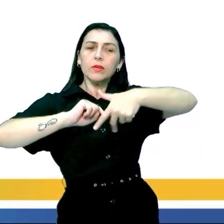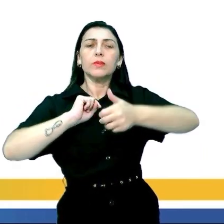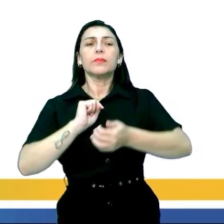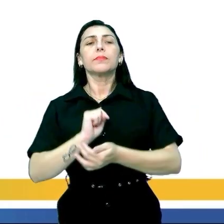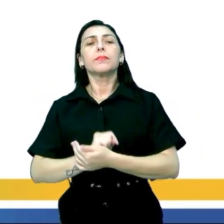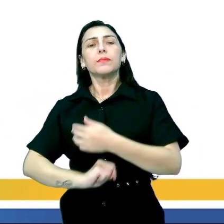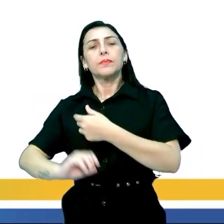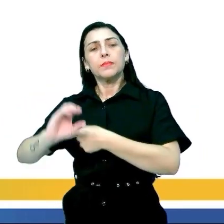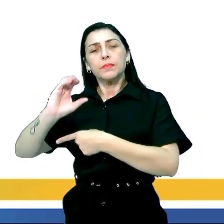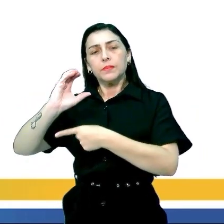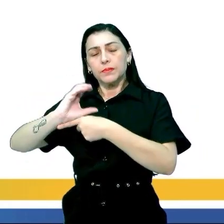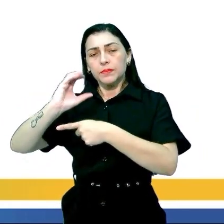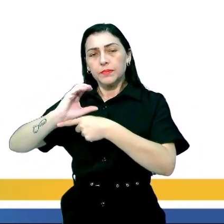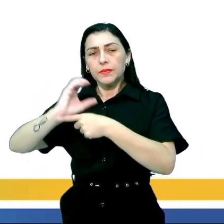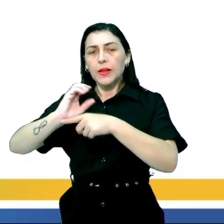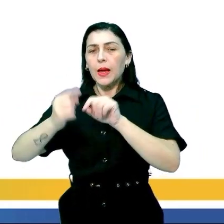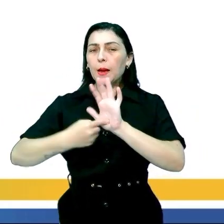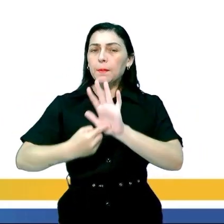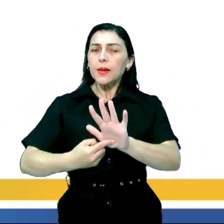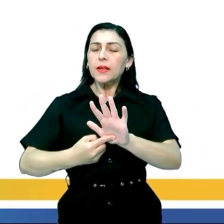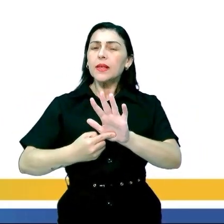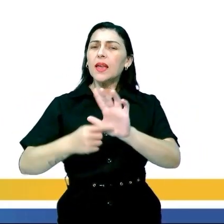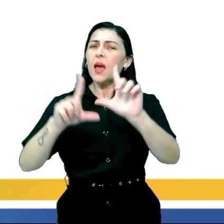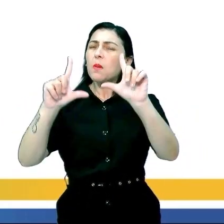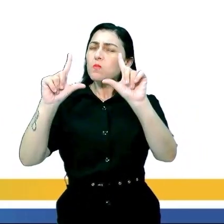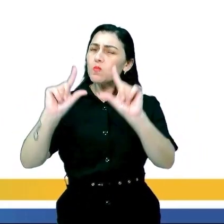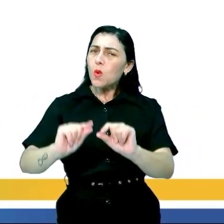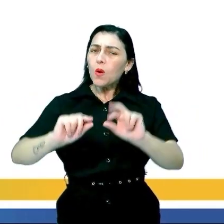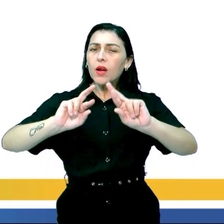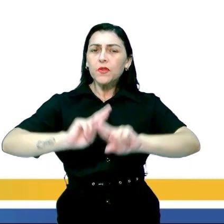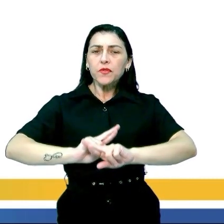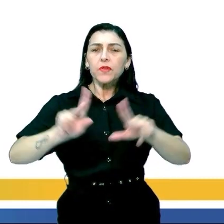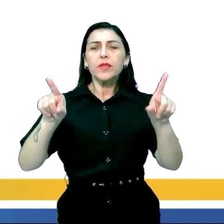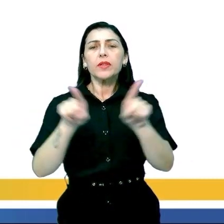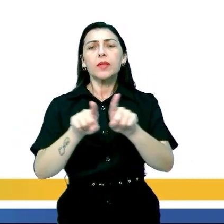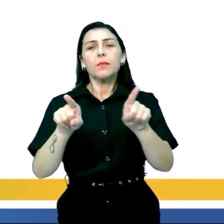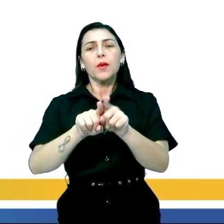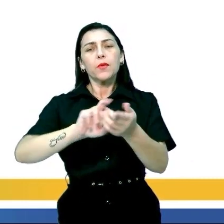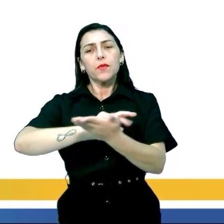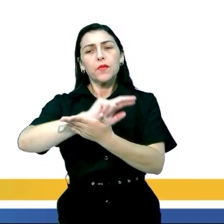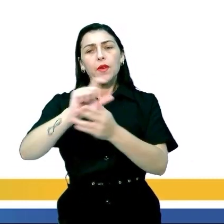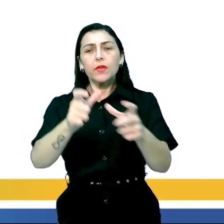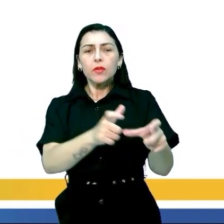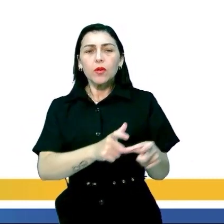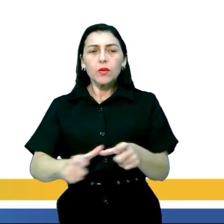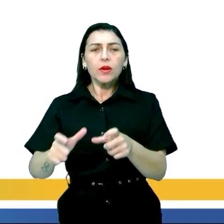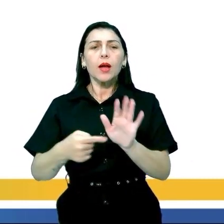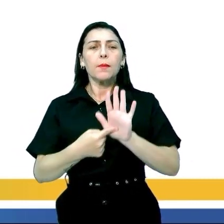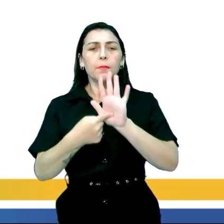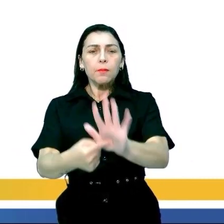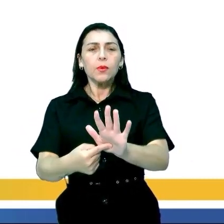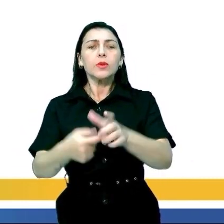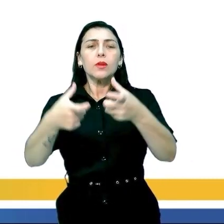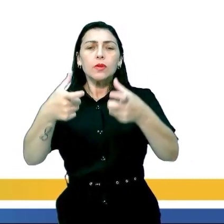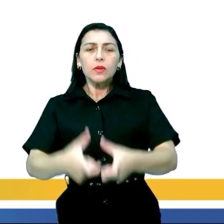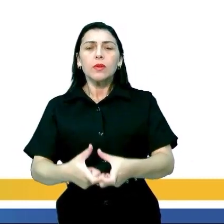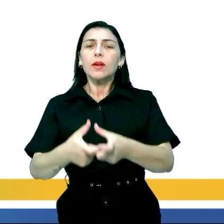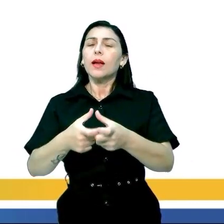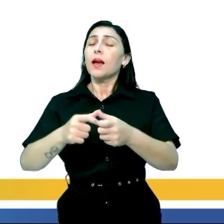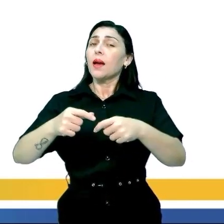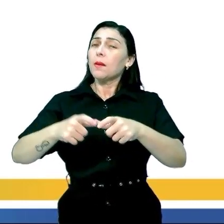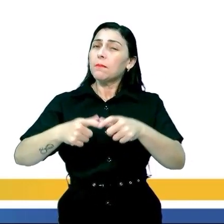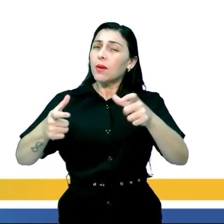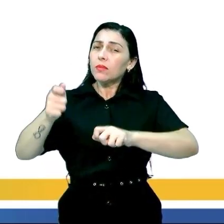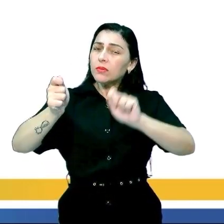o indicador e a panturrilha. Alternativa C. Apresenta pequena diferenciação entre